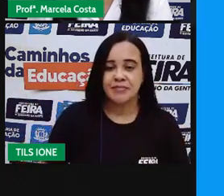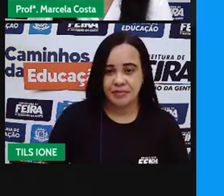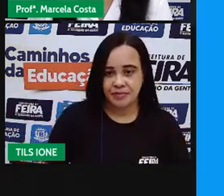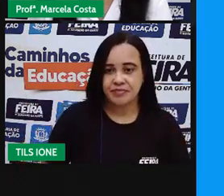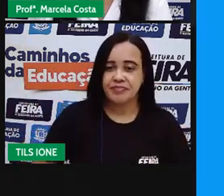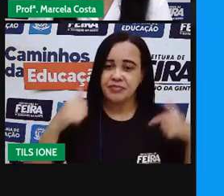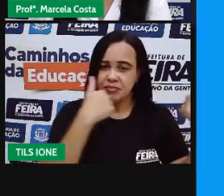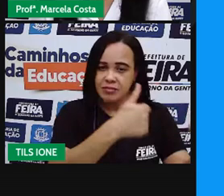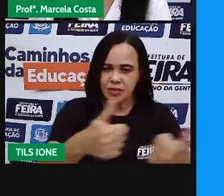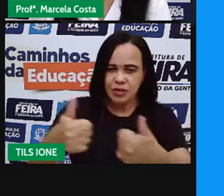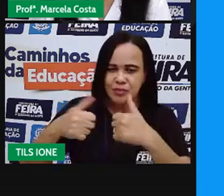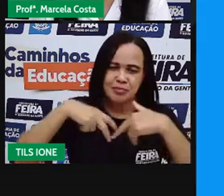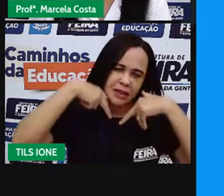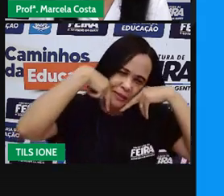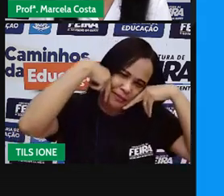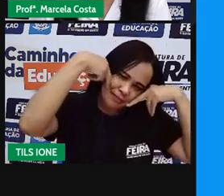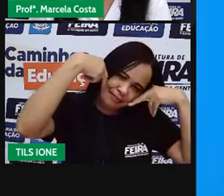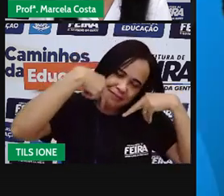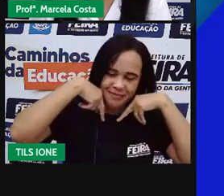Tudo bem ser tímido.